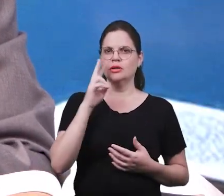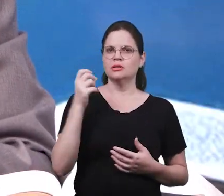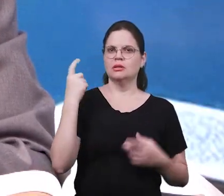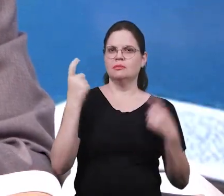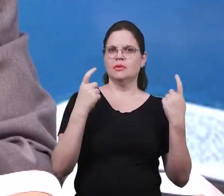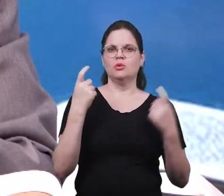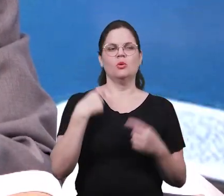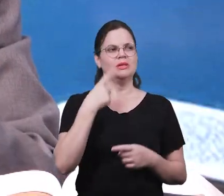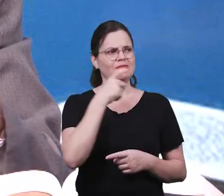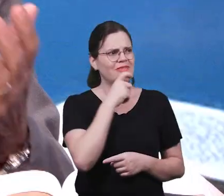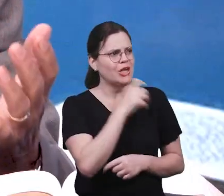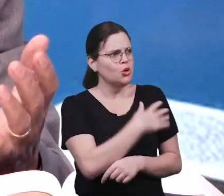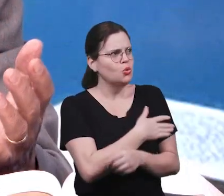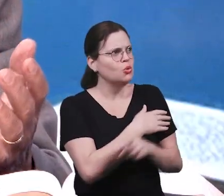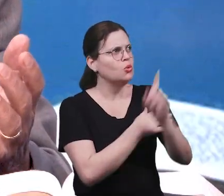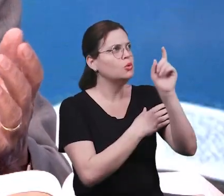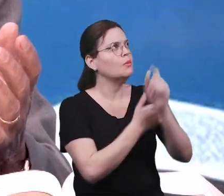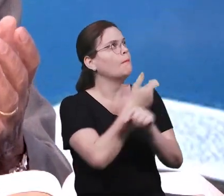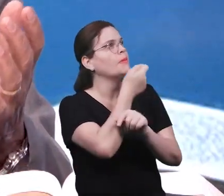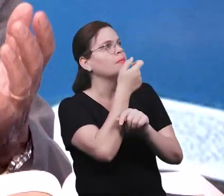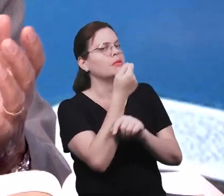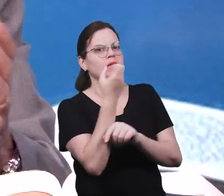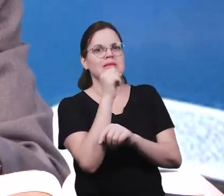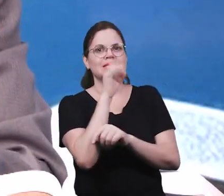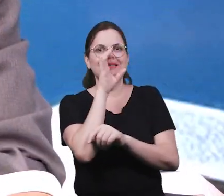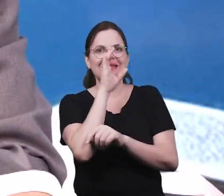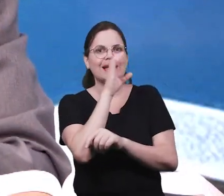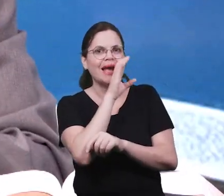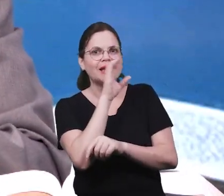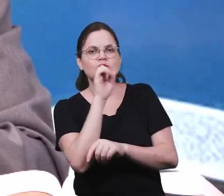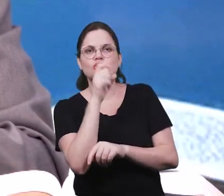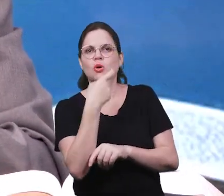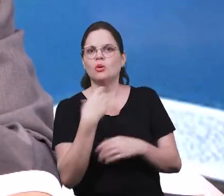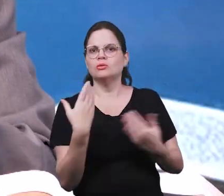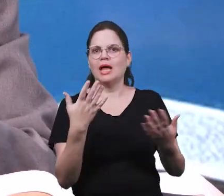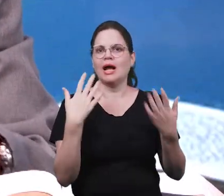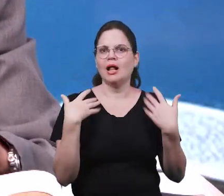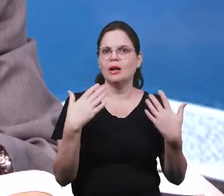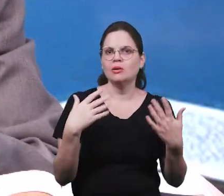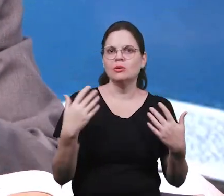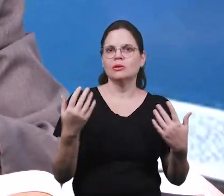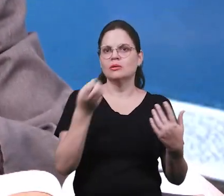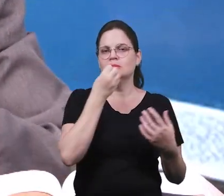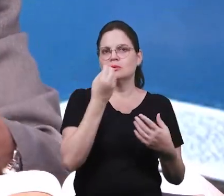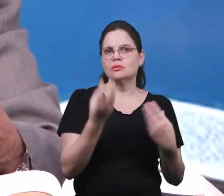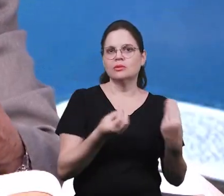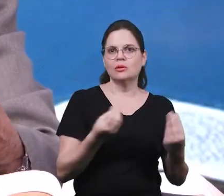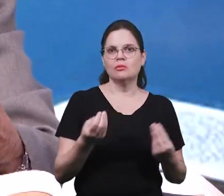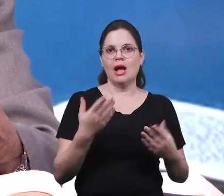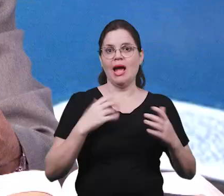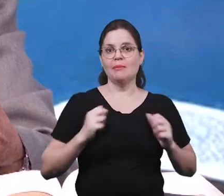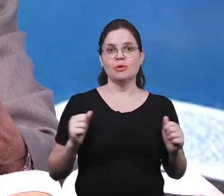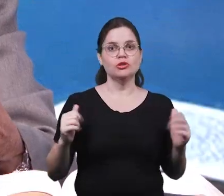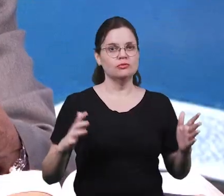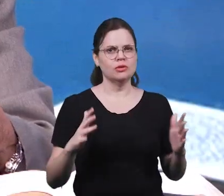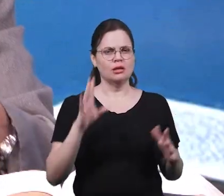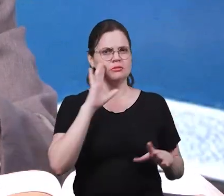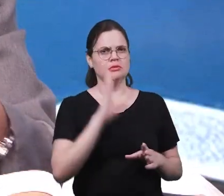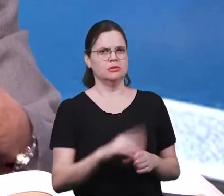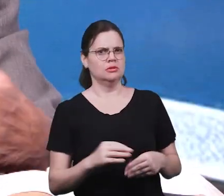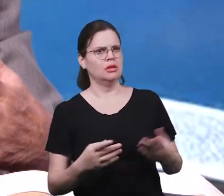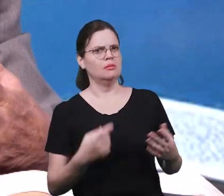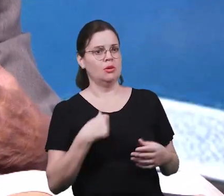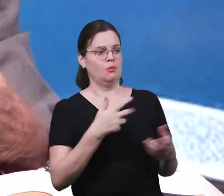estão sentindo muito frio, ou se o ar-condicionado está muito gelado, ou não está, aquela proatividade. Então,